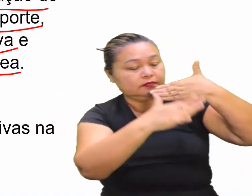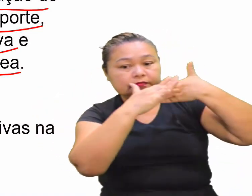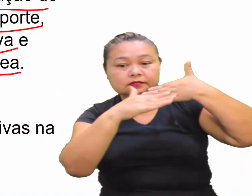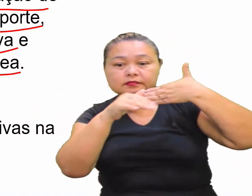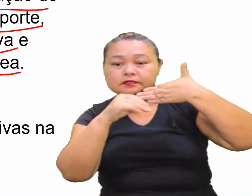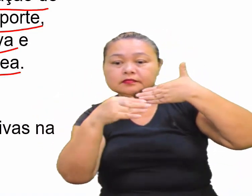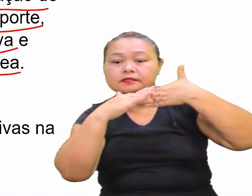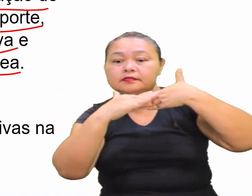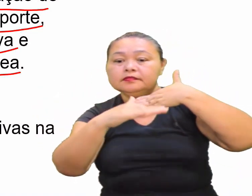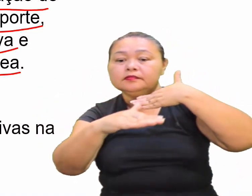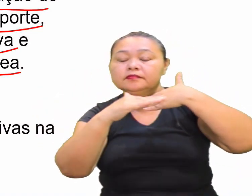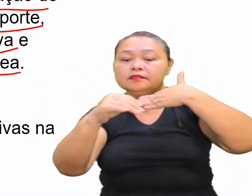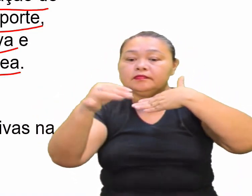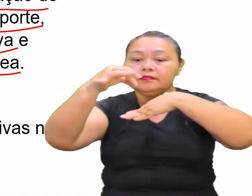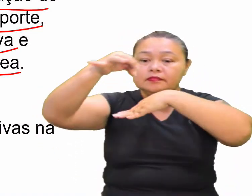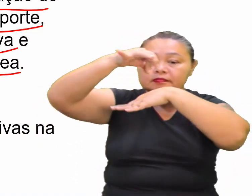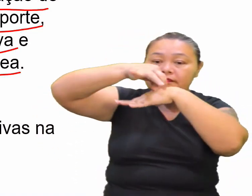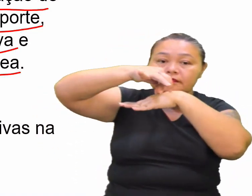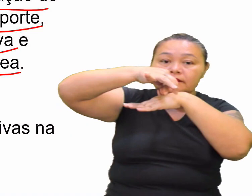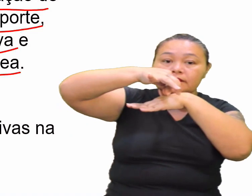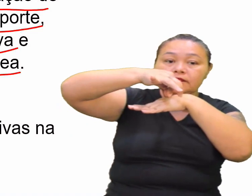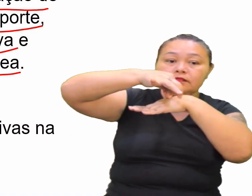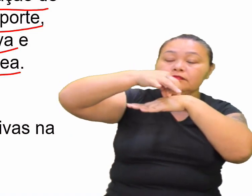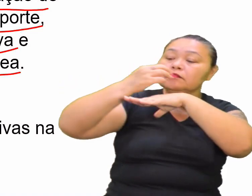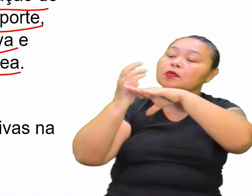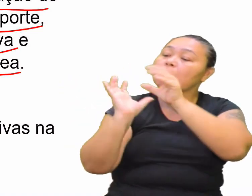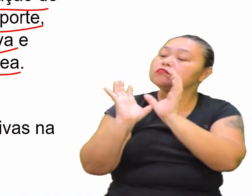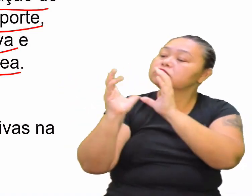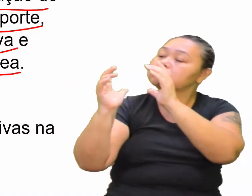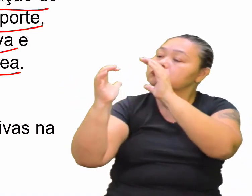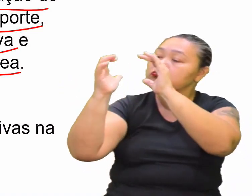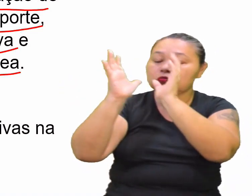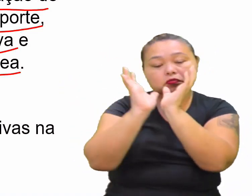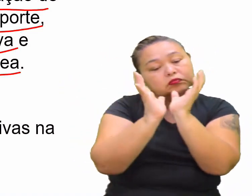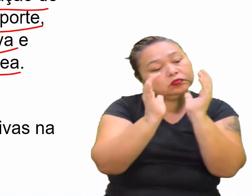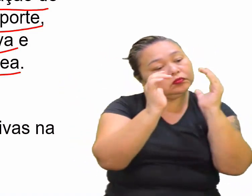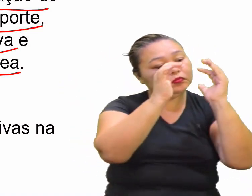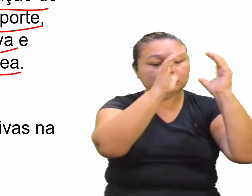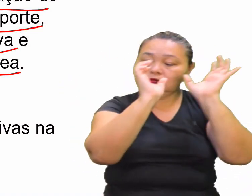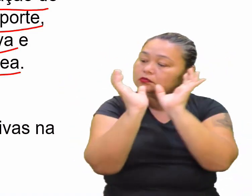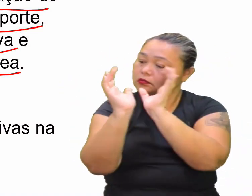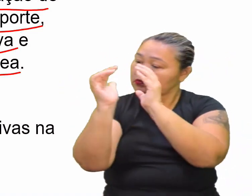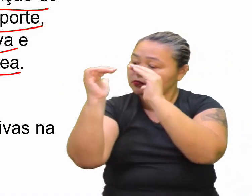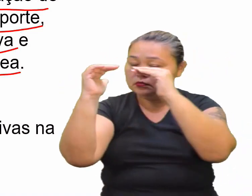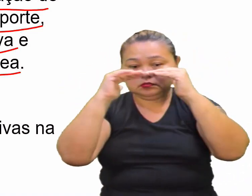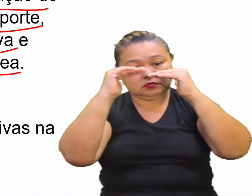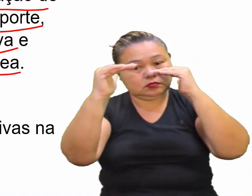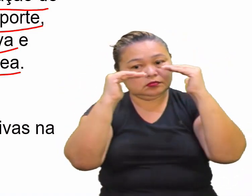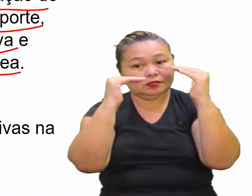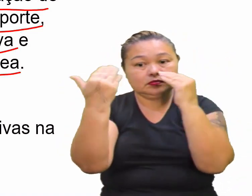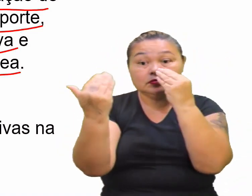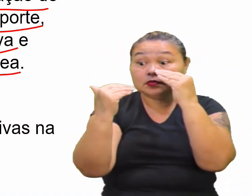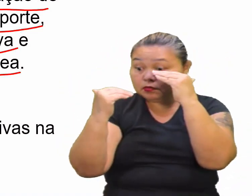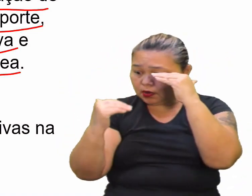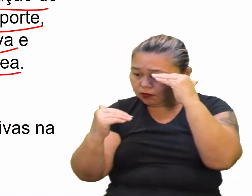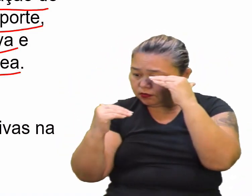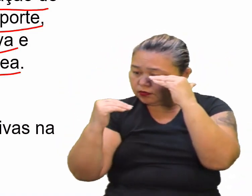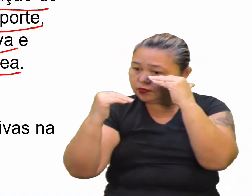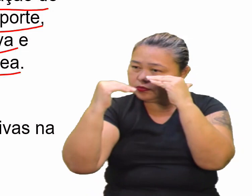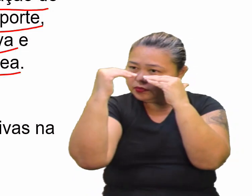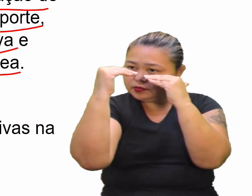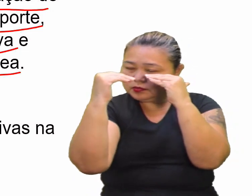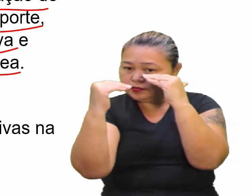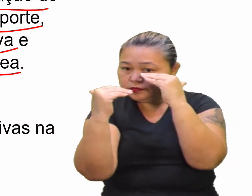ter as gramíneas e pequenos insetos. Aí vem os arbustos um pouquinho maiores, né? Que são os de pequeno porte. Mas como é que eles chegam